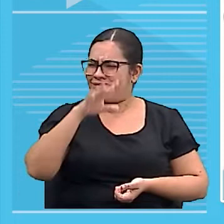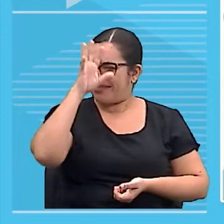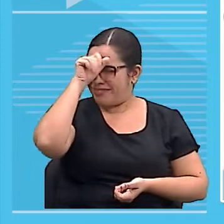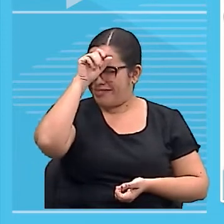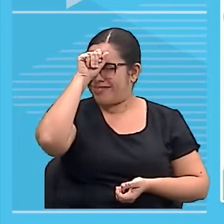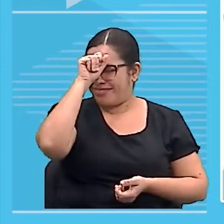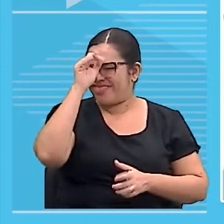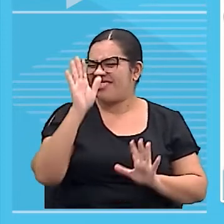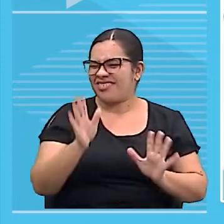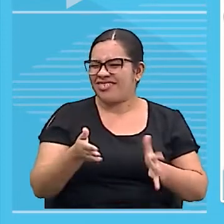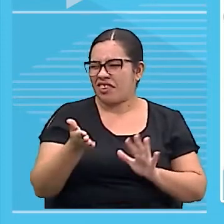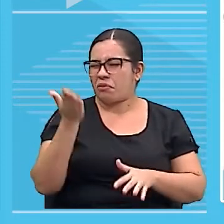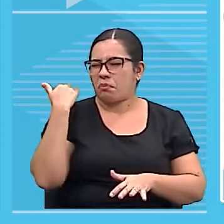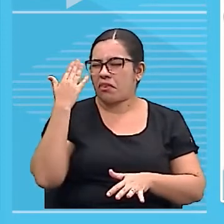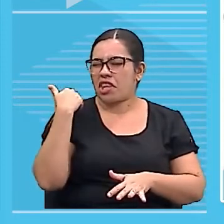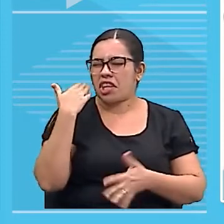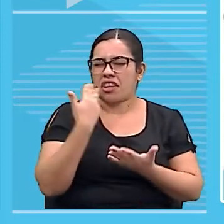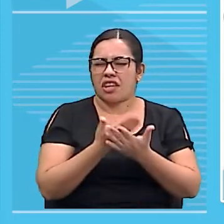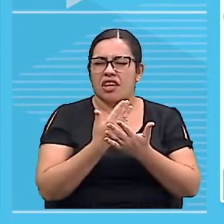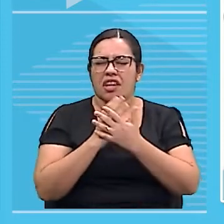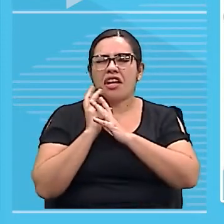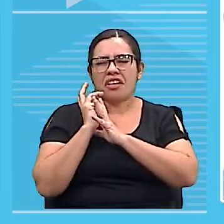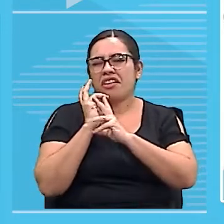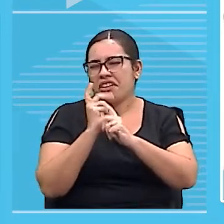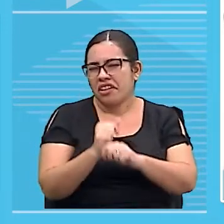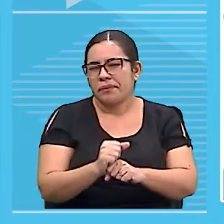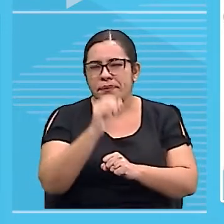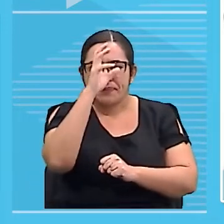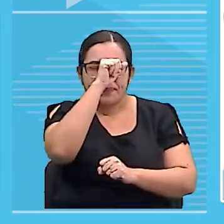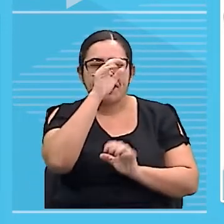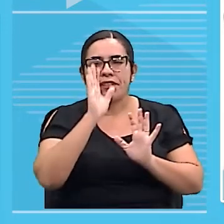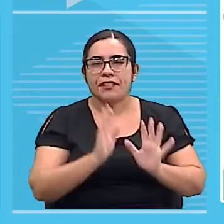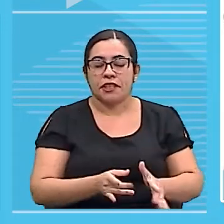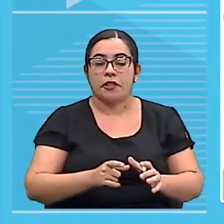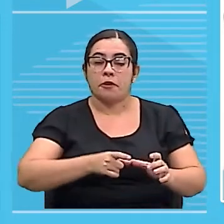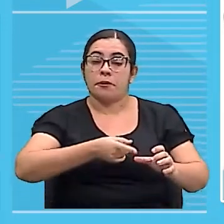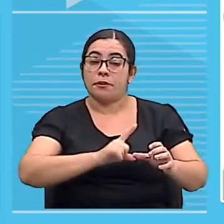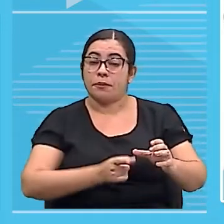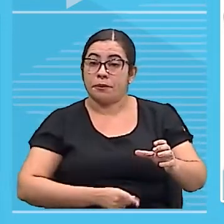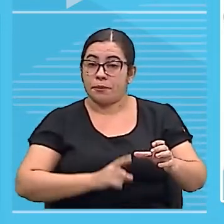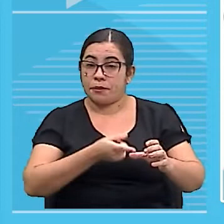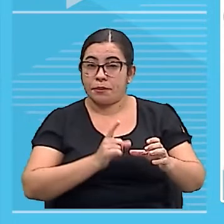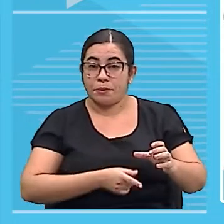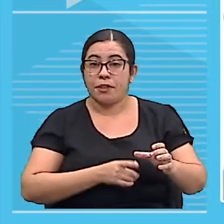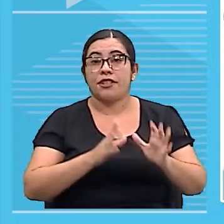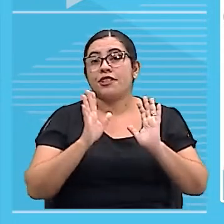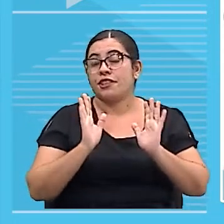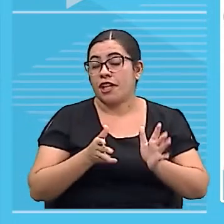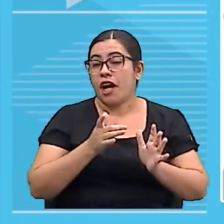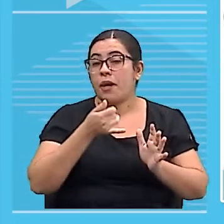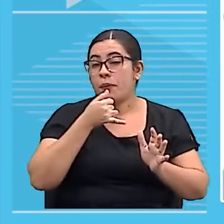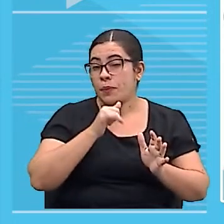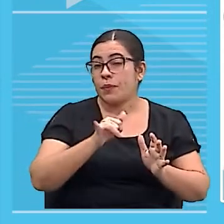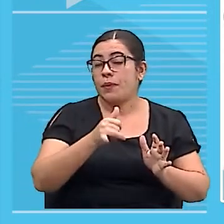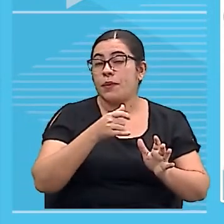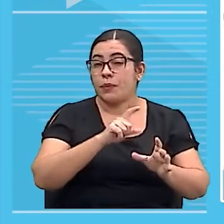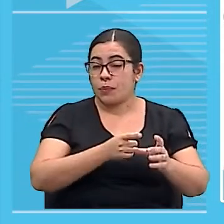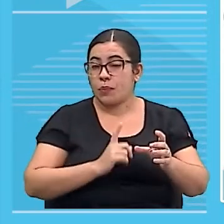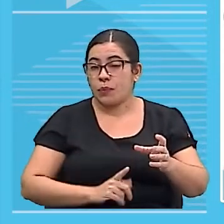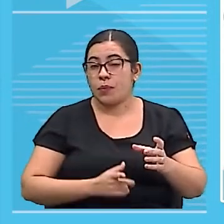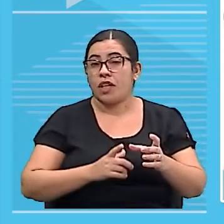nossa última aula né de revisão a gente trabalhou corrente ela ética eu falei para vocês que